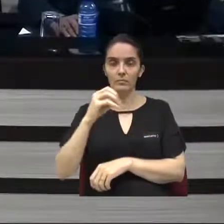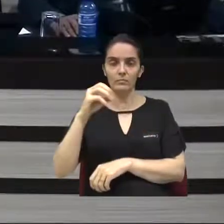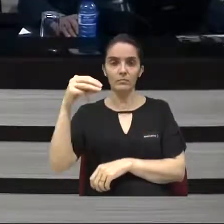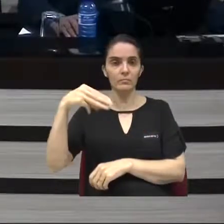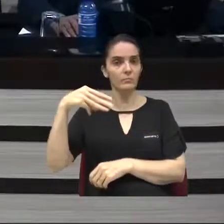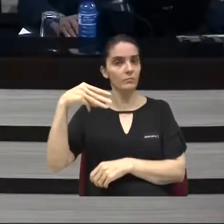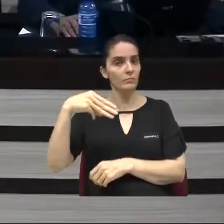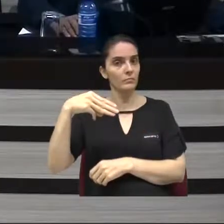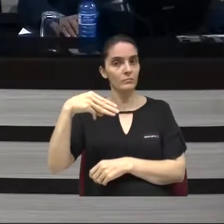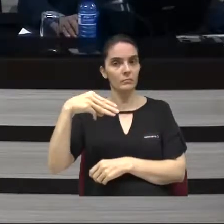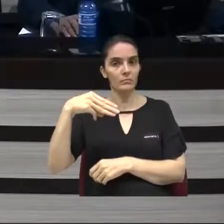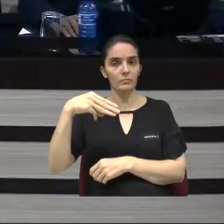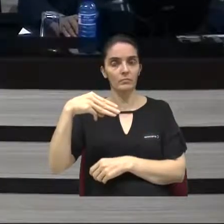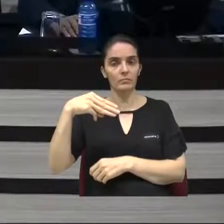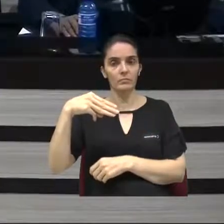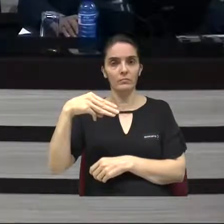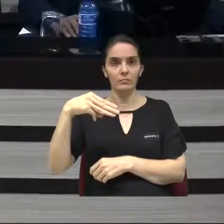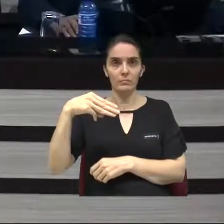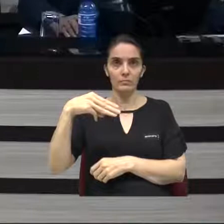minutos, que o